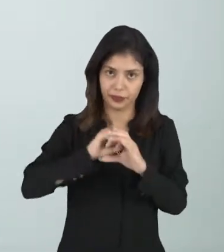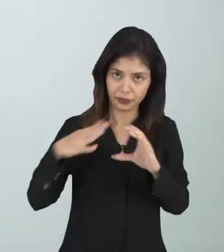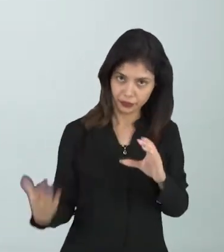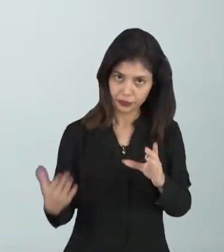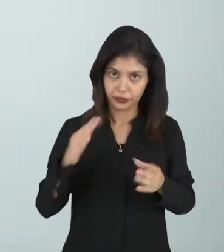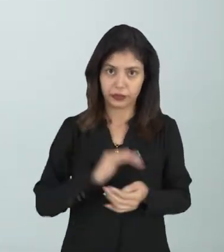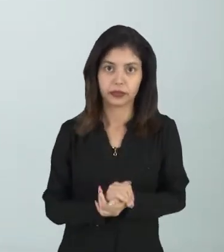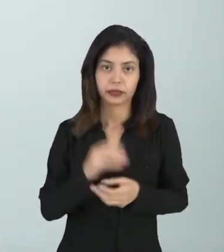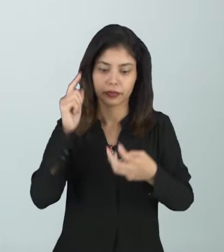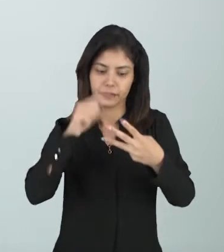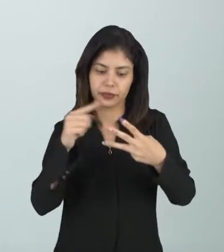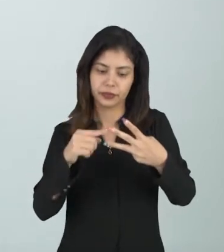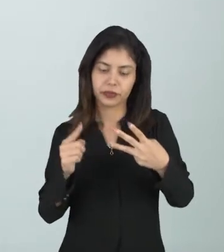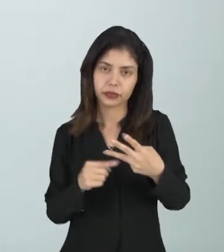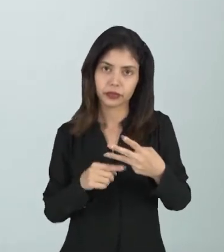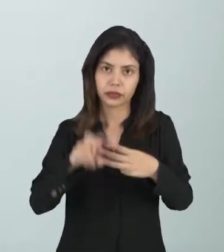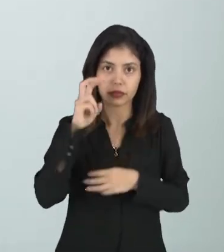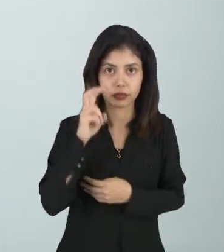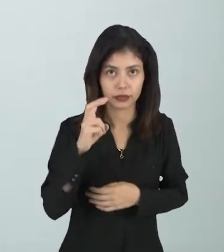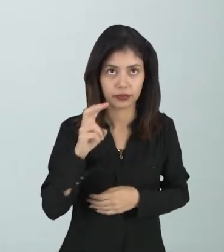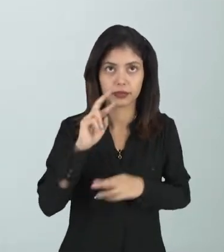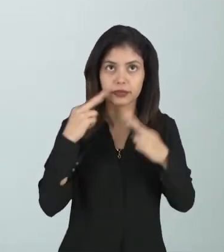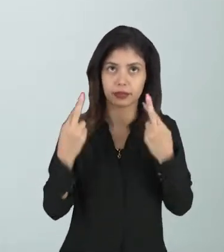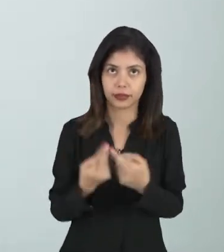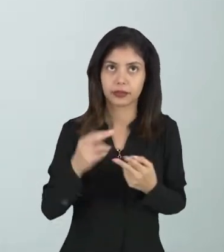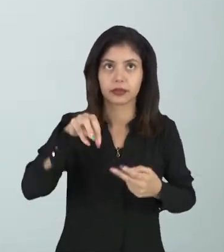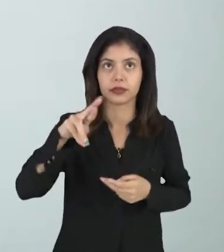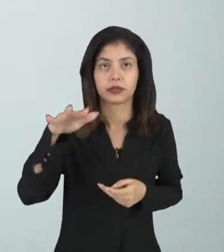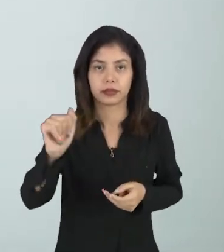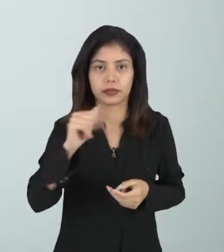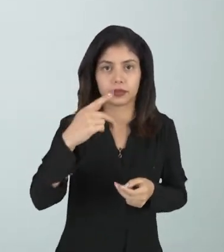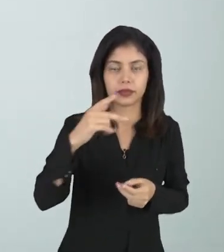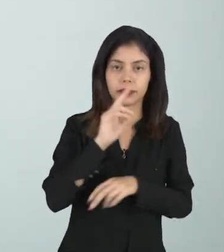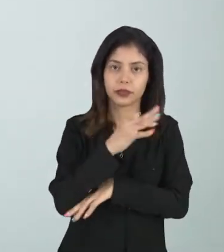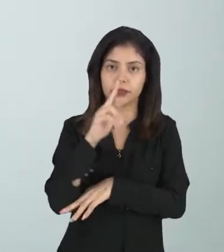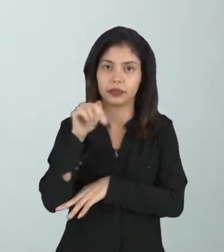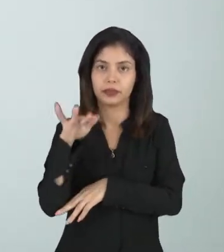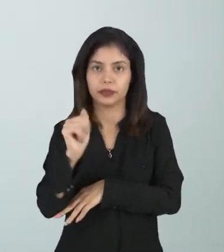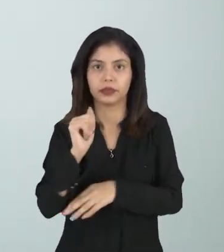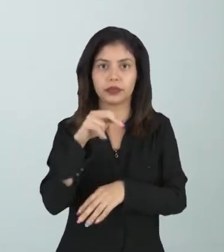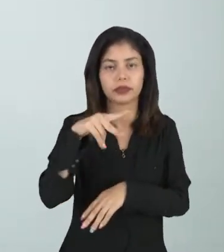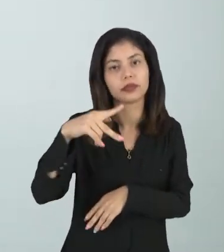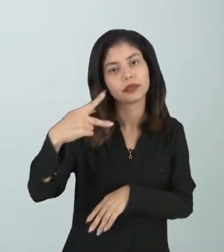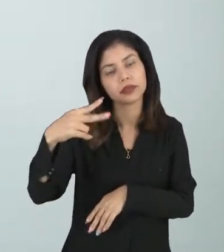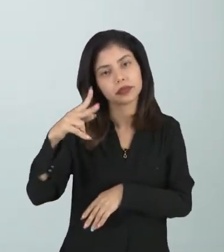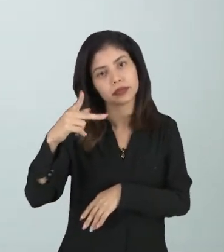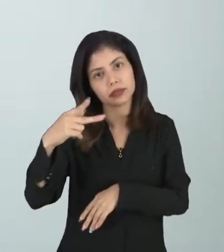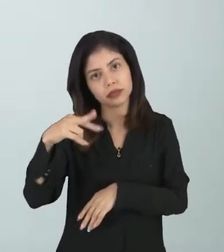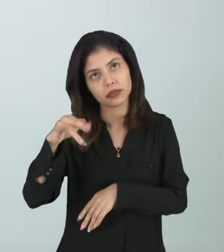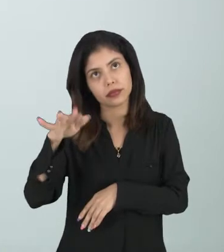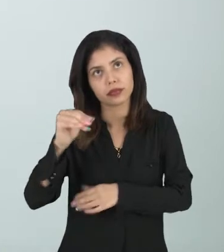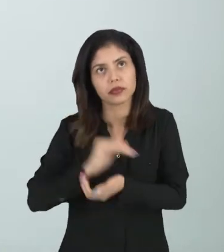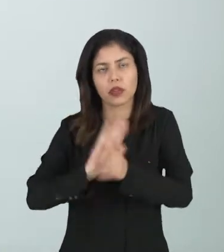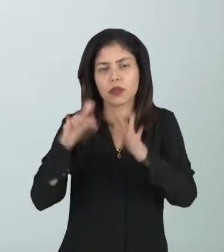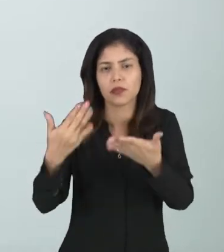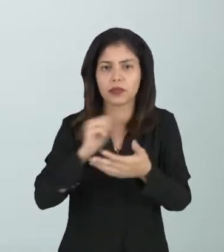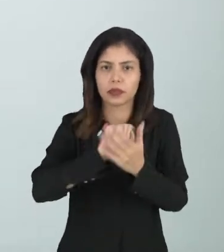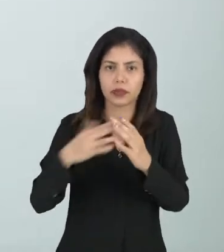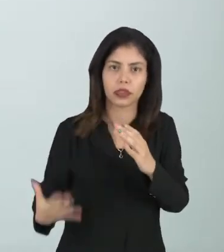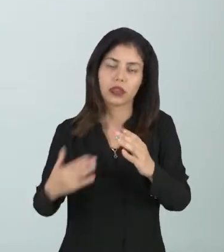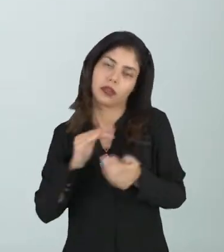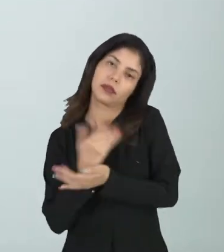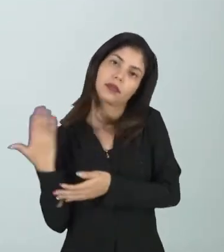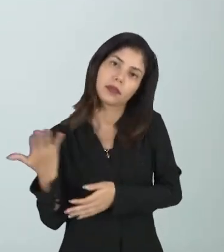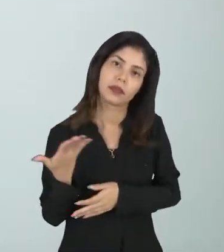caracterizar, né, 3 desses 5 reinos, né? Reino Monera, Protista e Fungi, dizer quem está dentro desse reino e quais são as